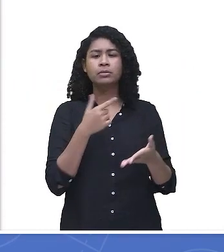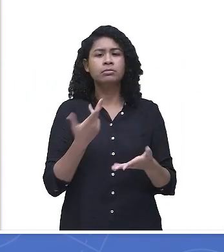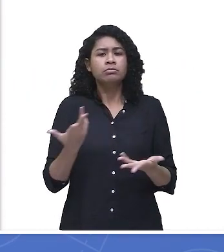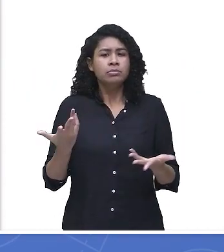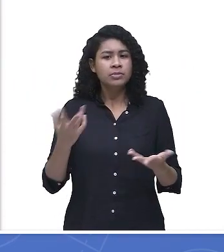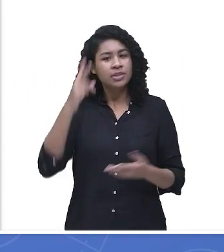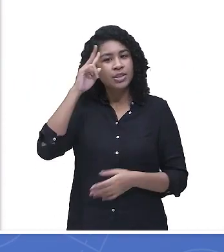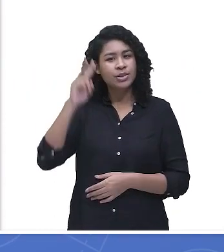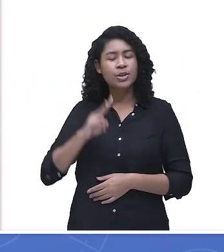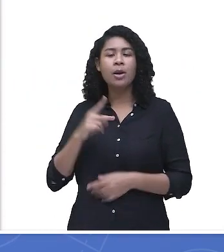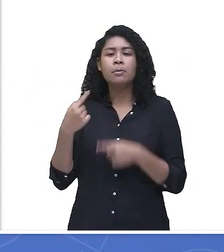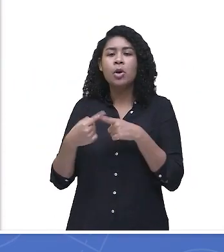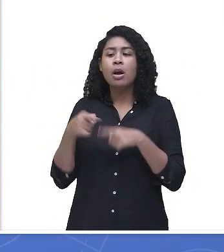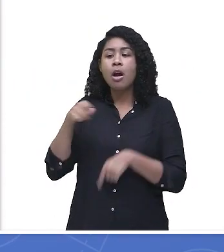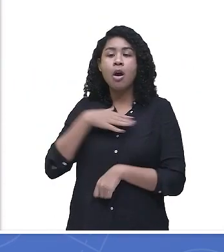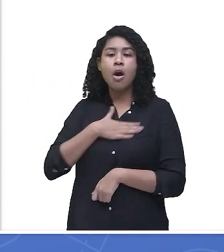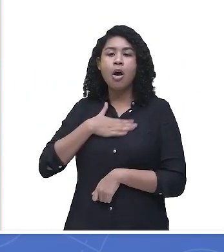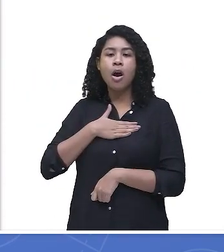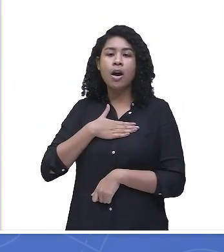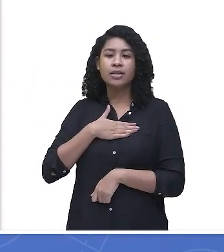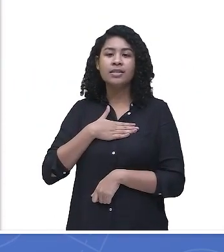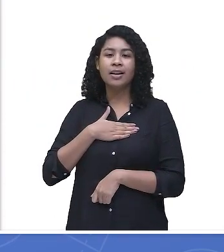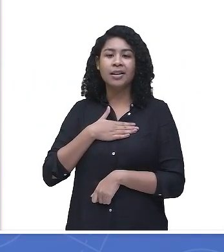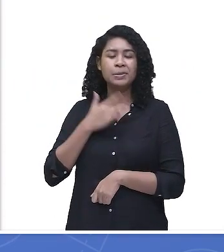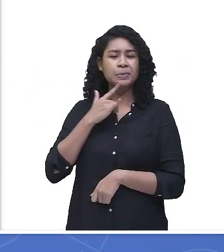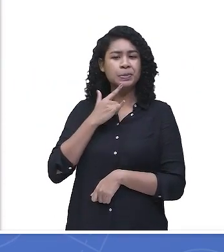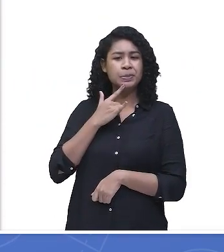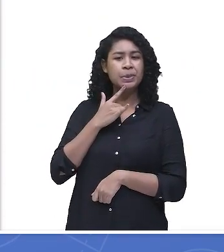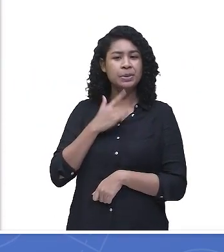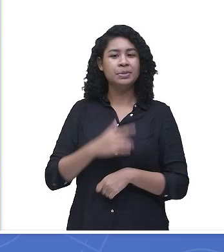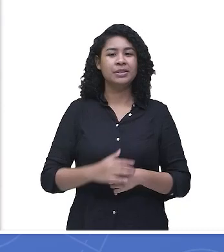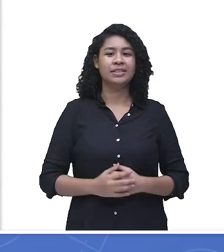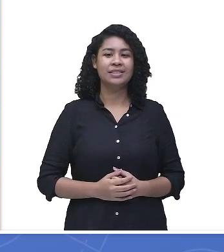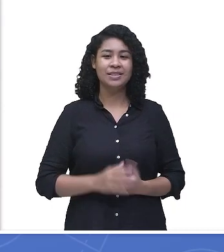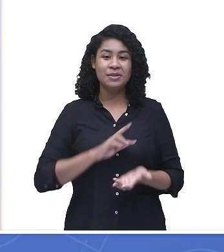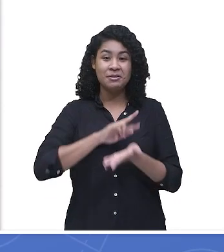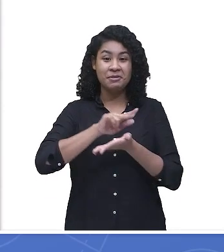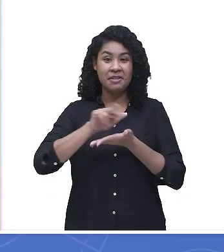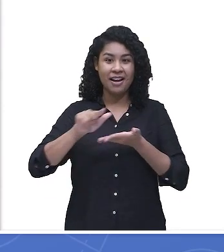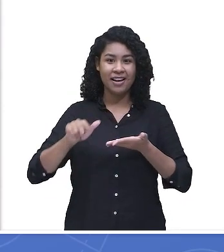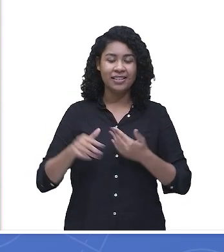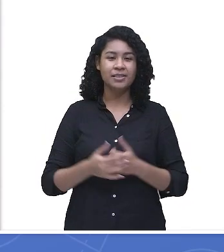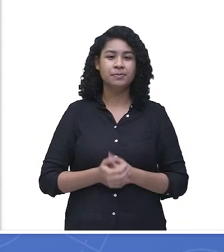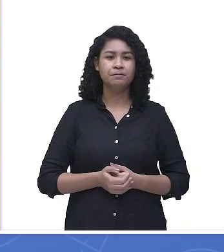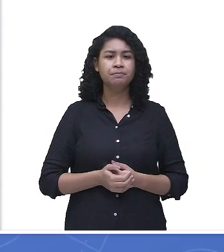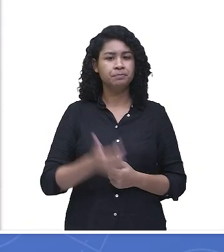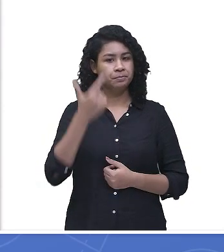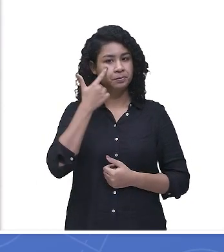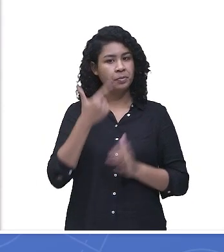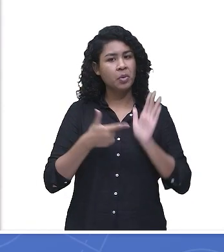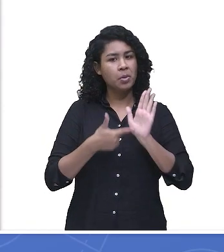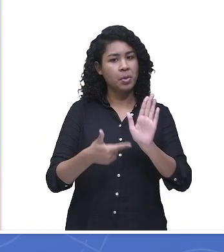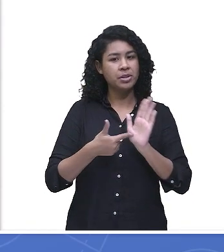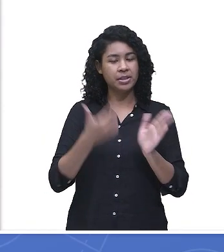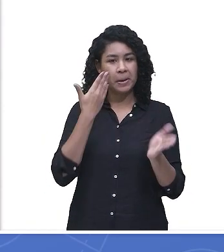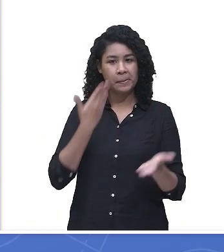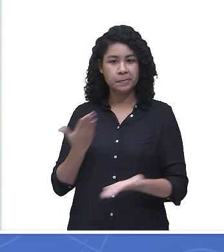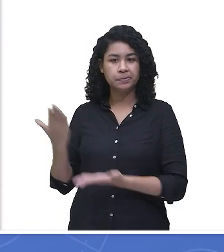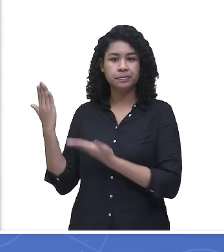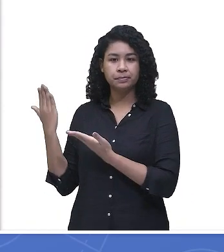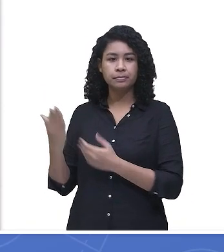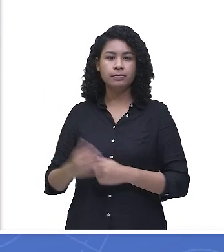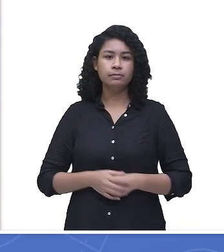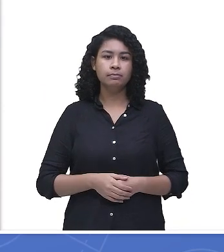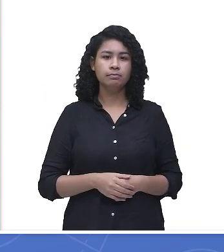Vamos ver um trecho de como essa novela foi desenvolvida? Acompanhe aqui comigo. Olha só. Até hoje